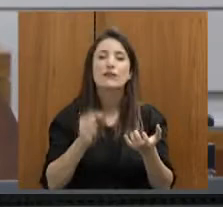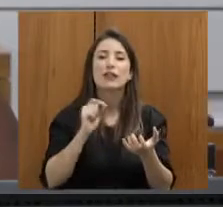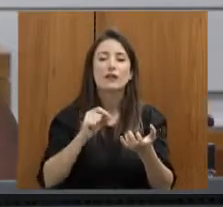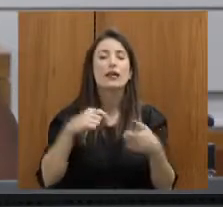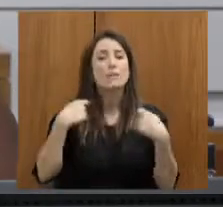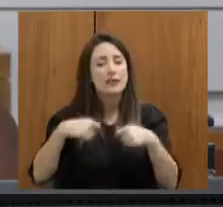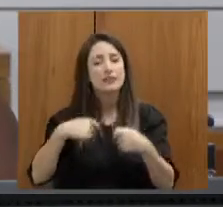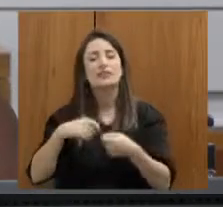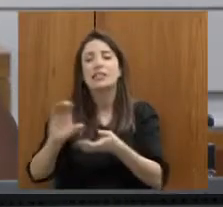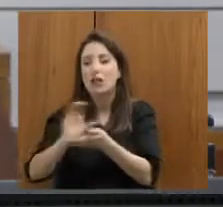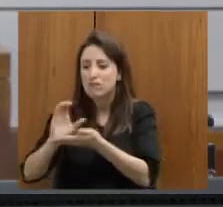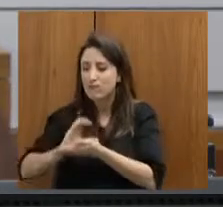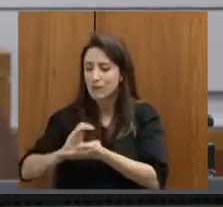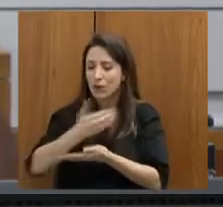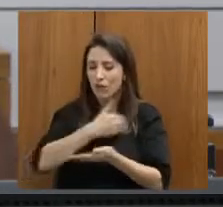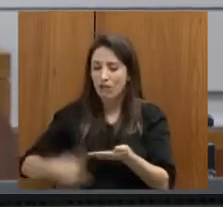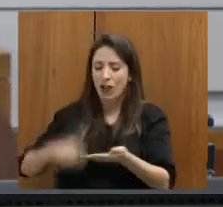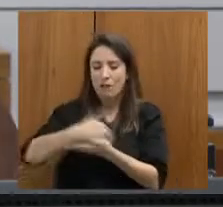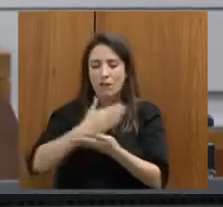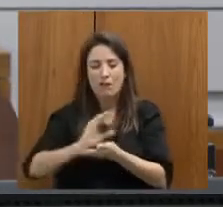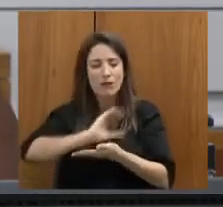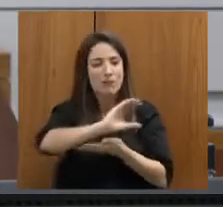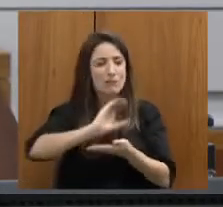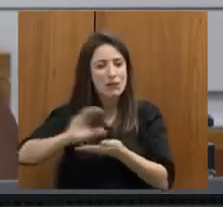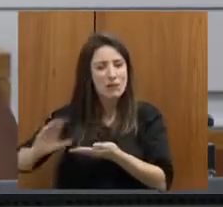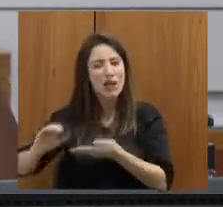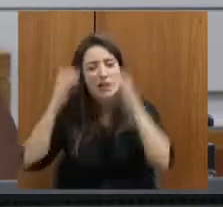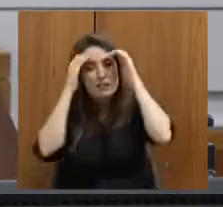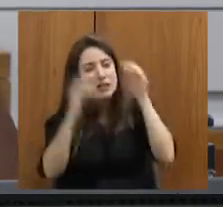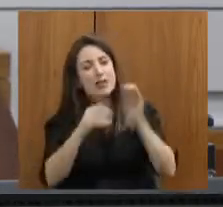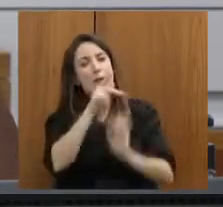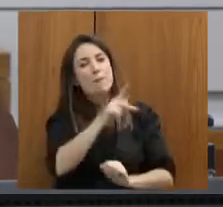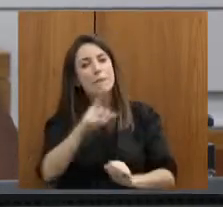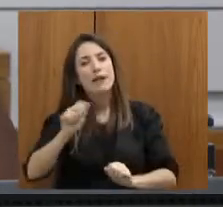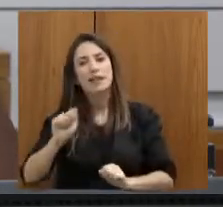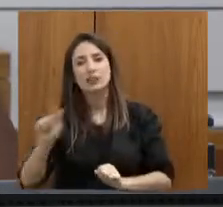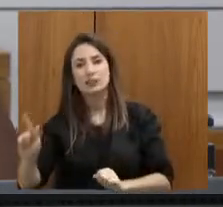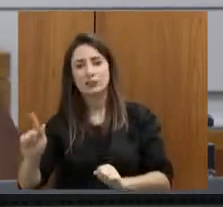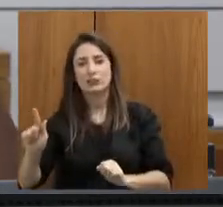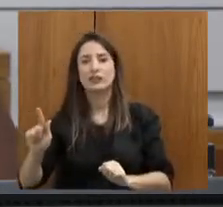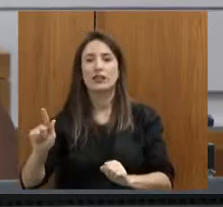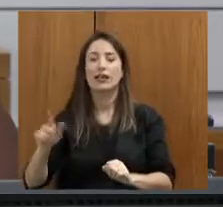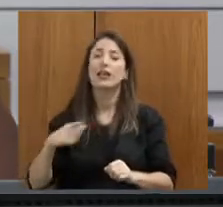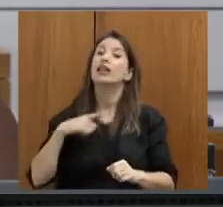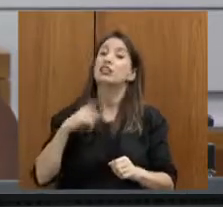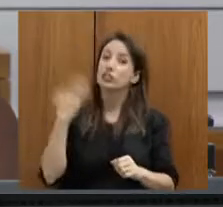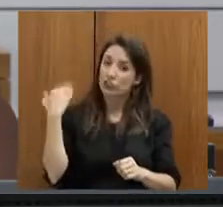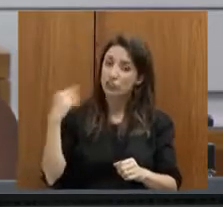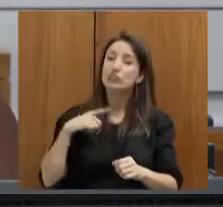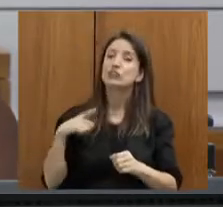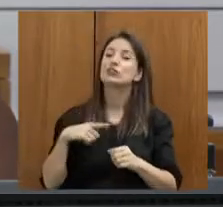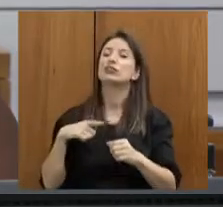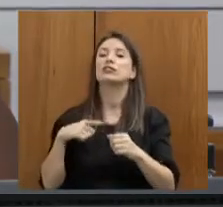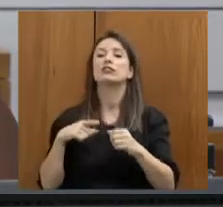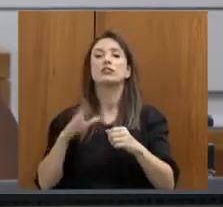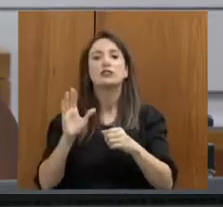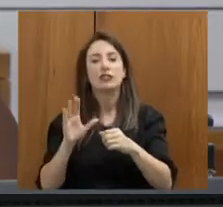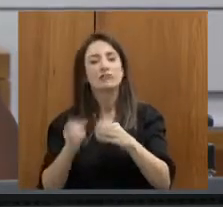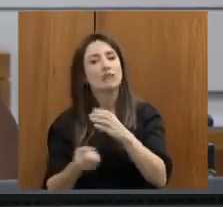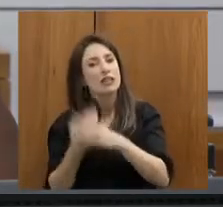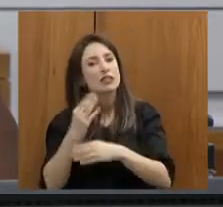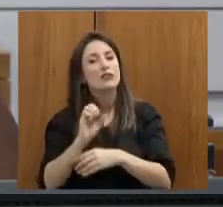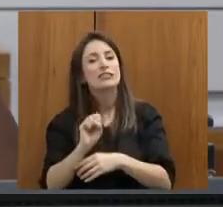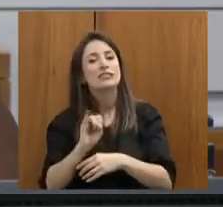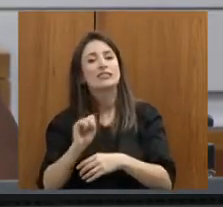porcentagem aí vem escrito aí nessa para Jequié pro também que tem que acontecer então eu também achei que tinha sistema tinha posto E aí Mateus